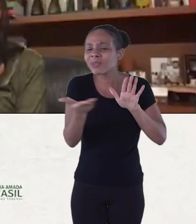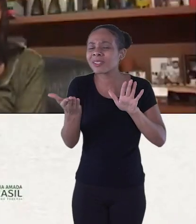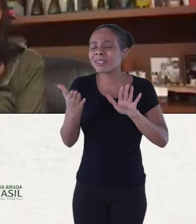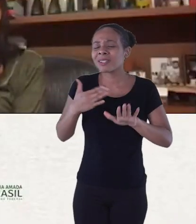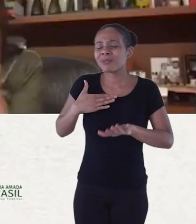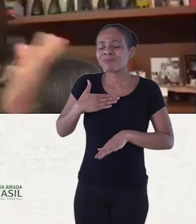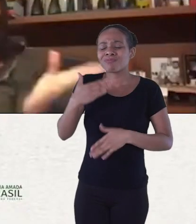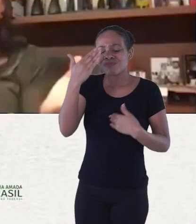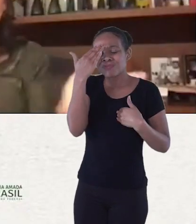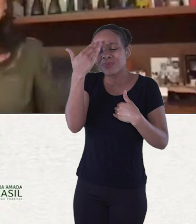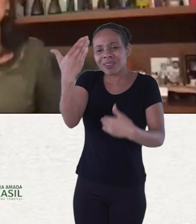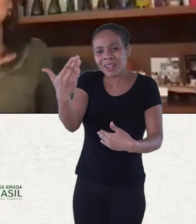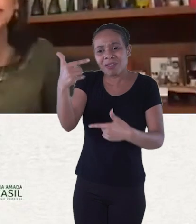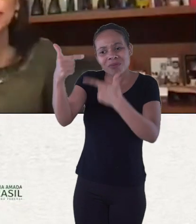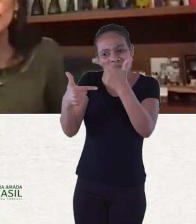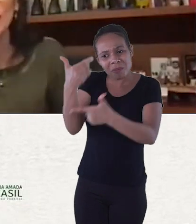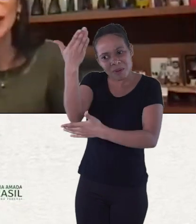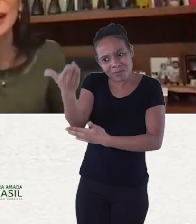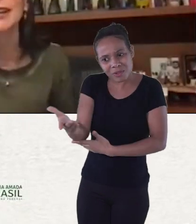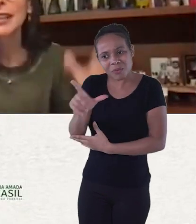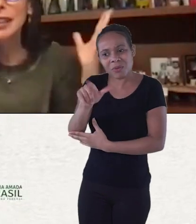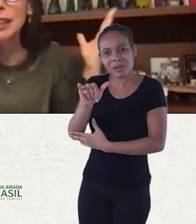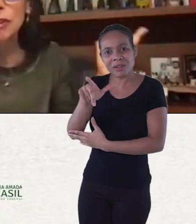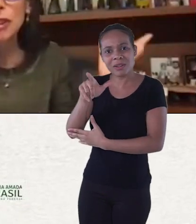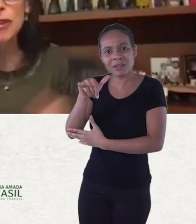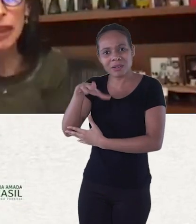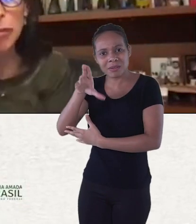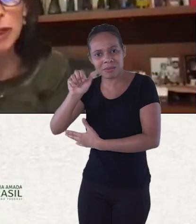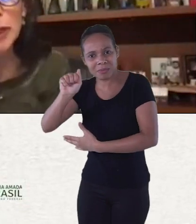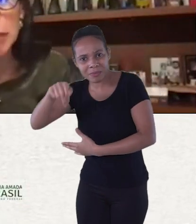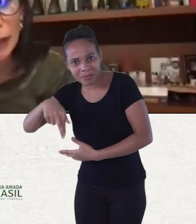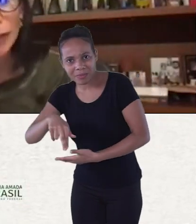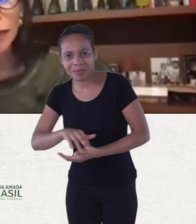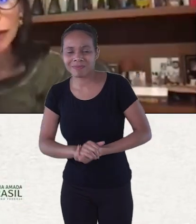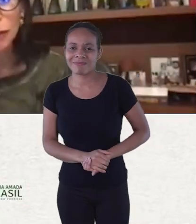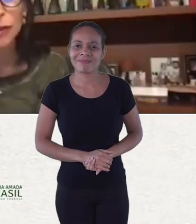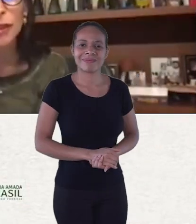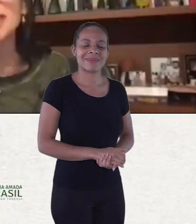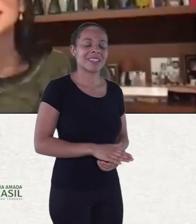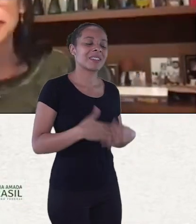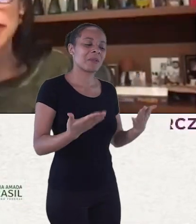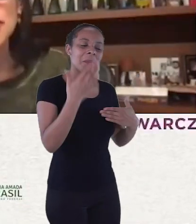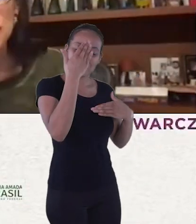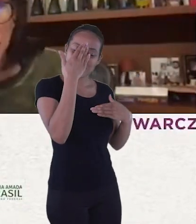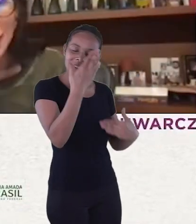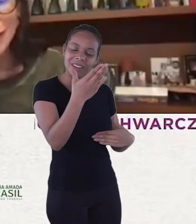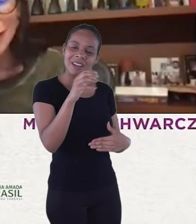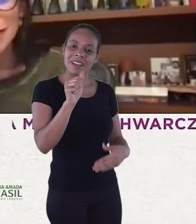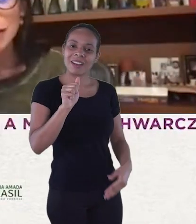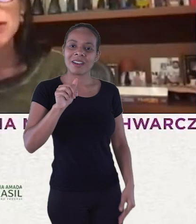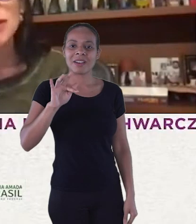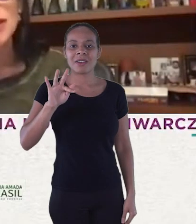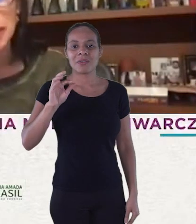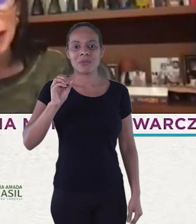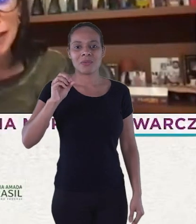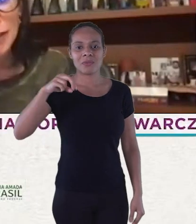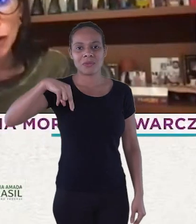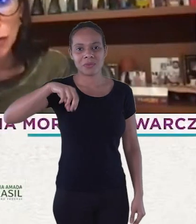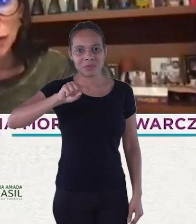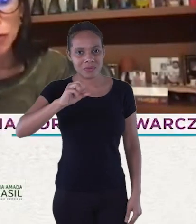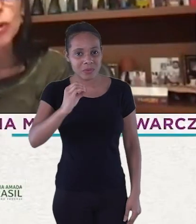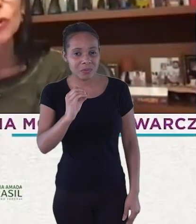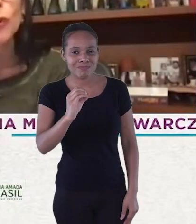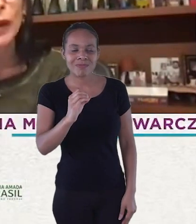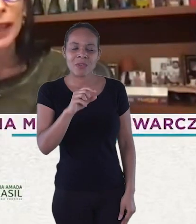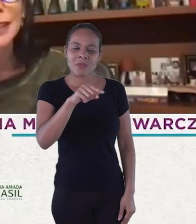Obrigada, Afonso. Acho que a gente tem que dizer a mesma coisa, né? O Afonso está aí há quanto tempo animando a cultura, fazendo festivais, né? Fazendo esses